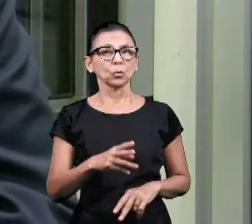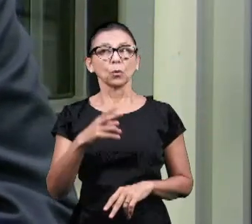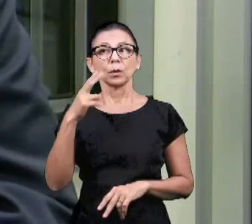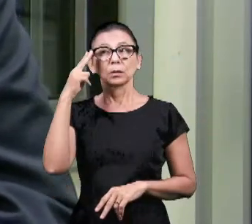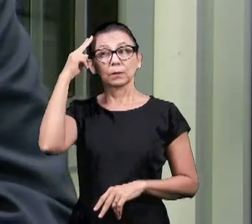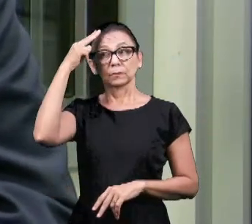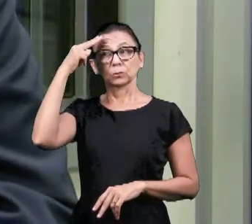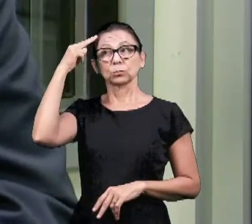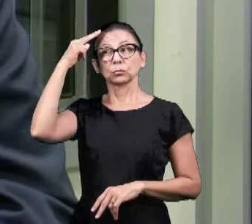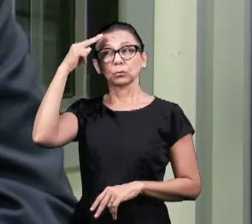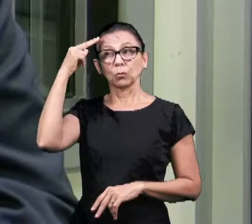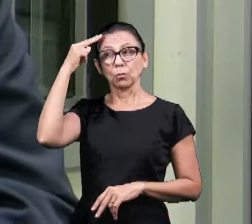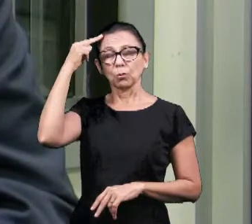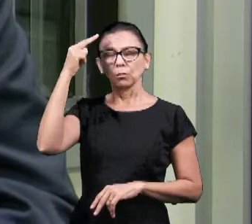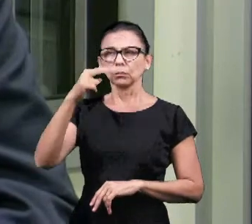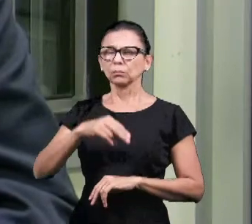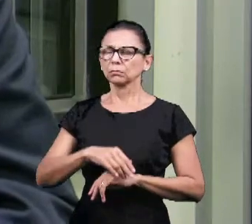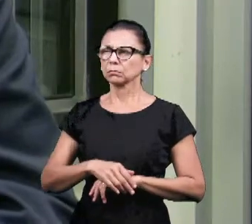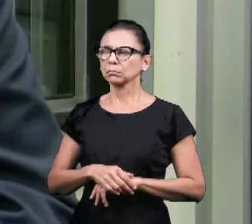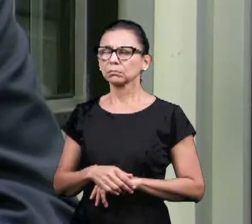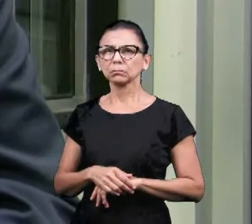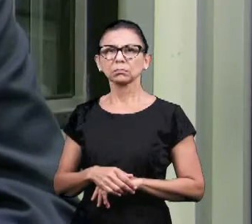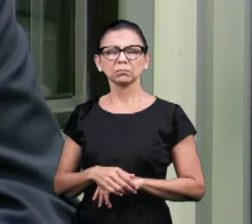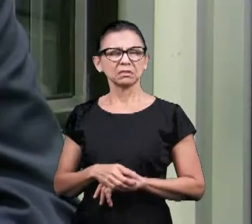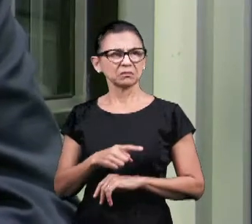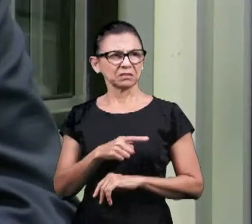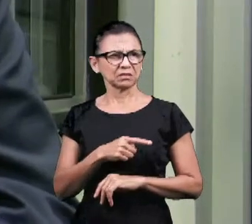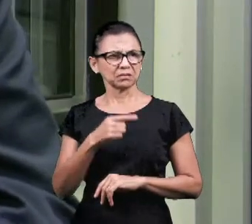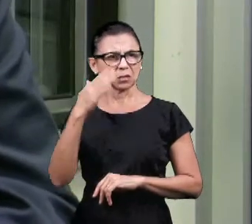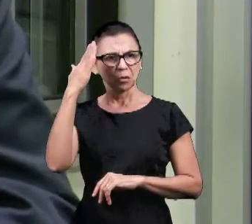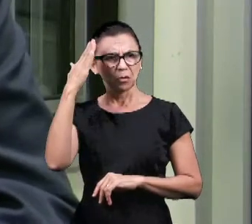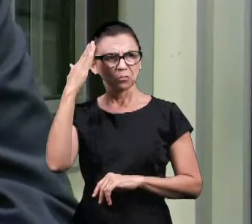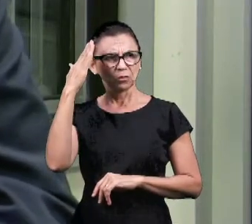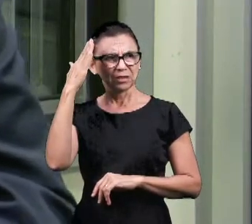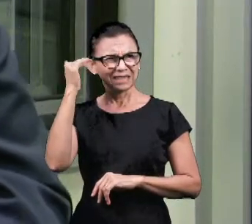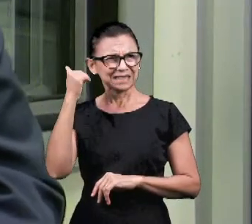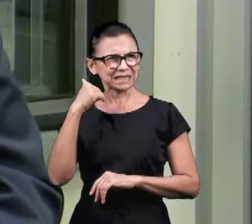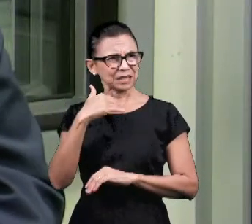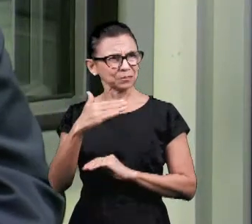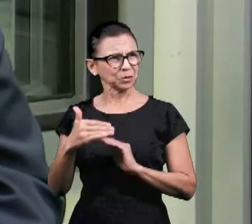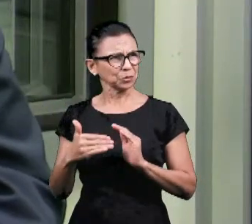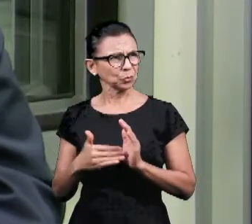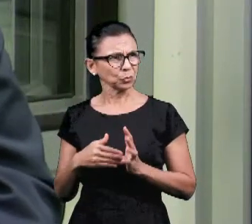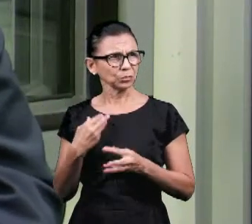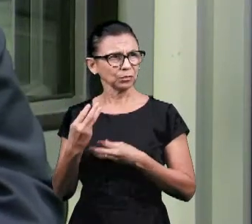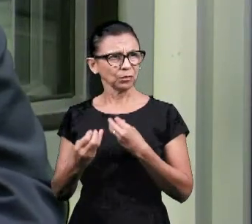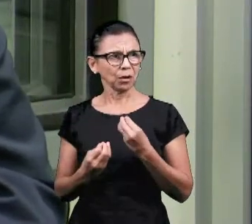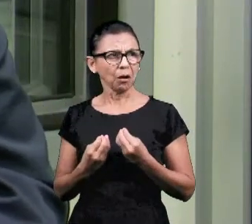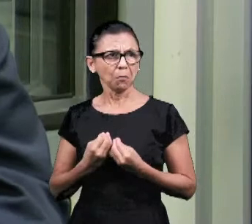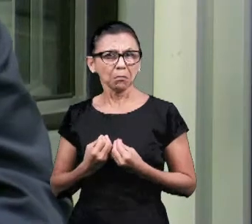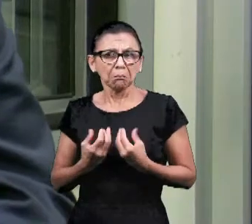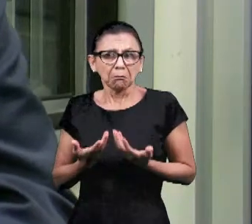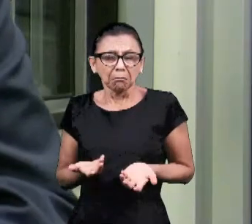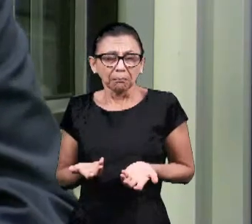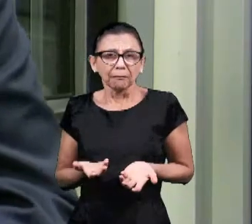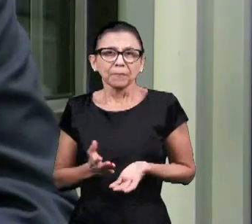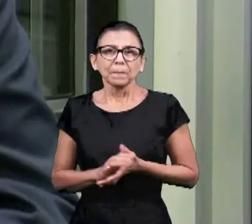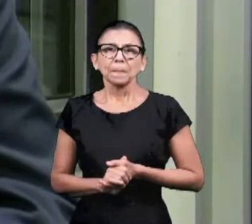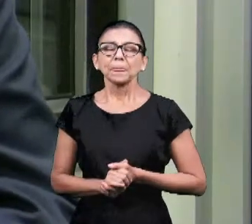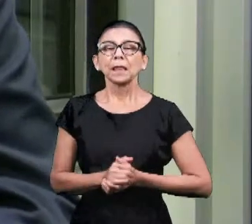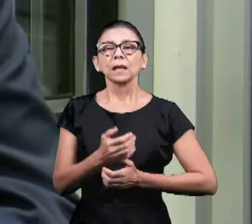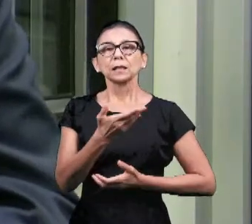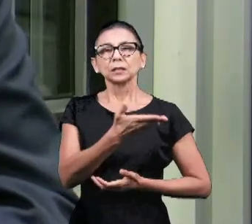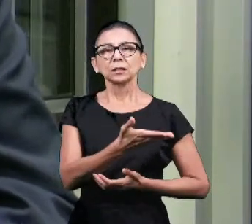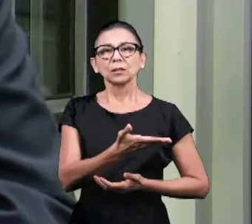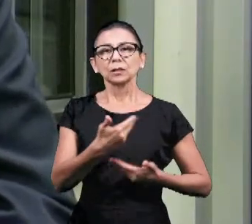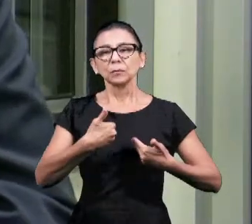e pensava assim, como ele sabe tudo isso? De onde ele tirou isso? Estava na Bíblia, eu não sabia. E ele fez um convite para mim ir à igreja